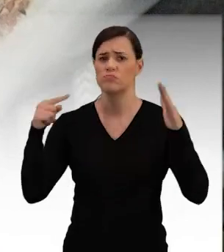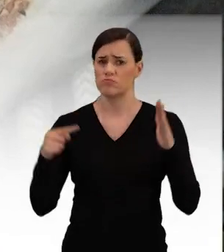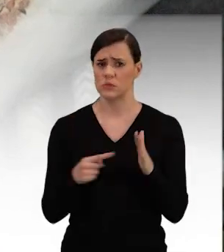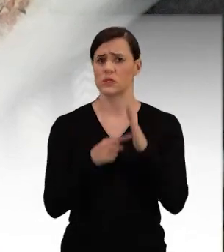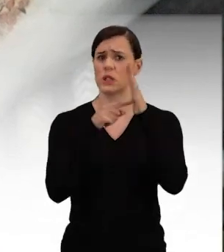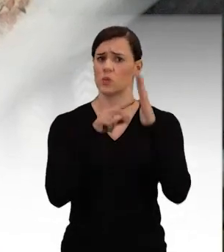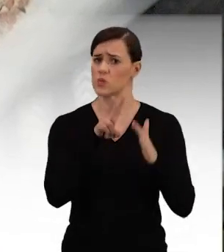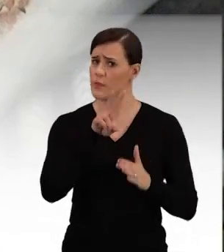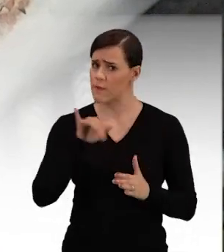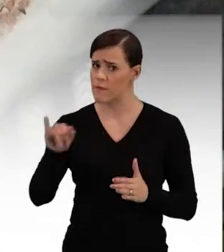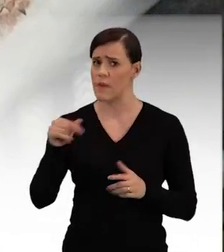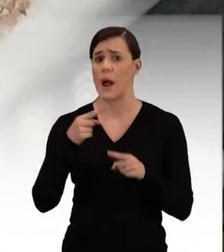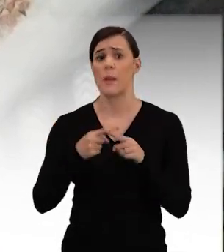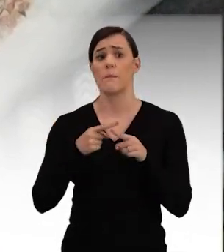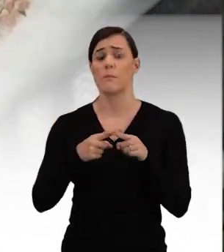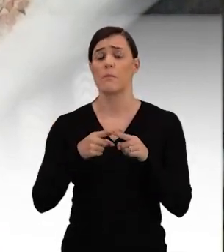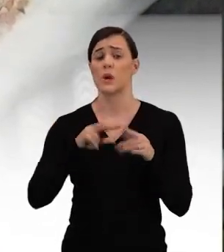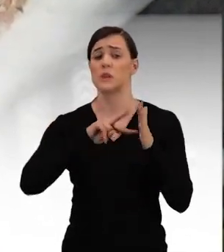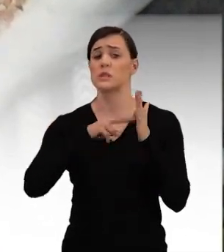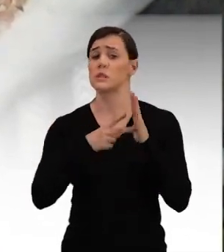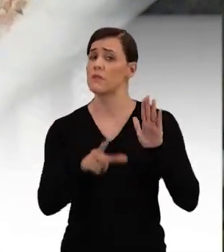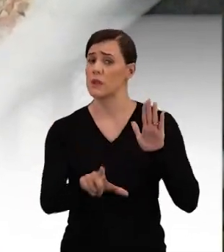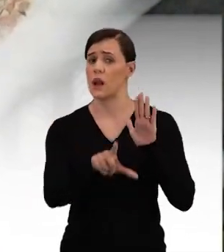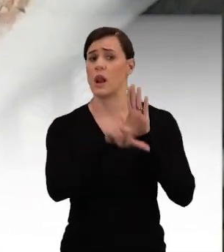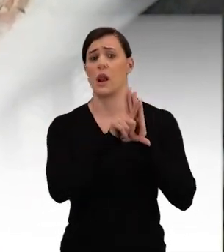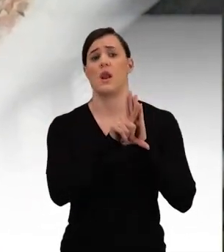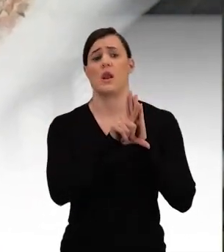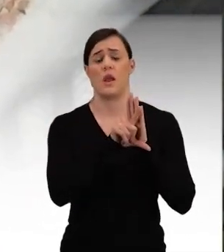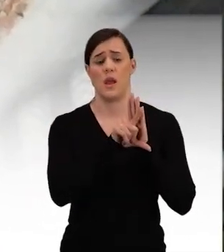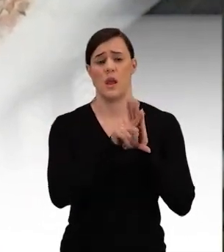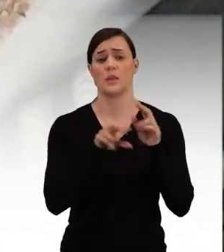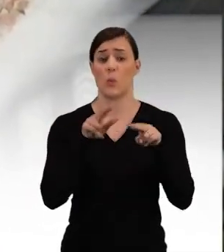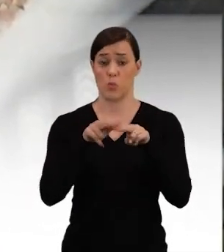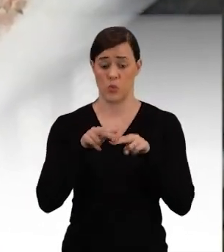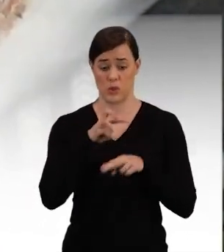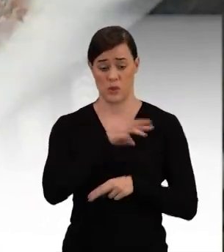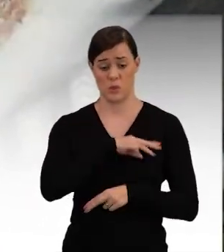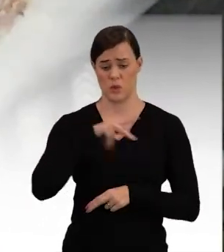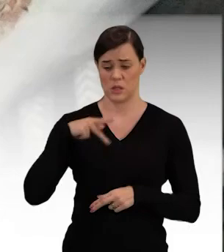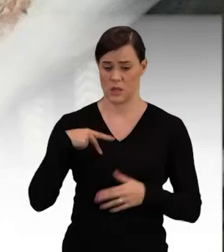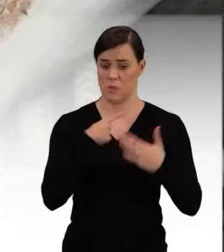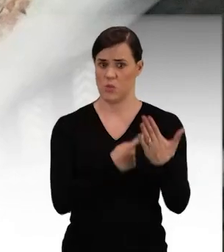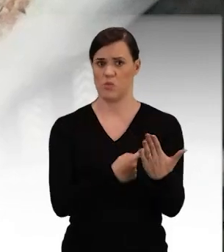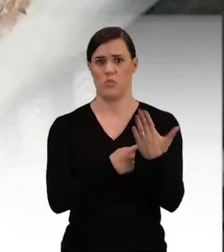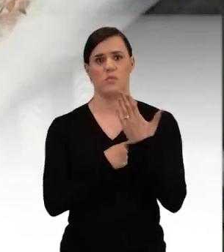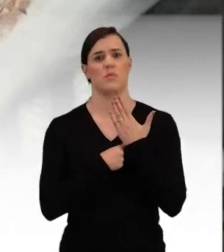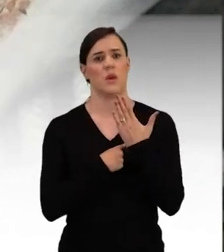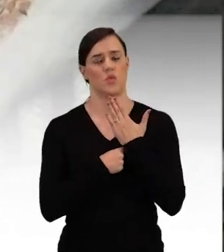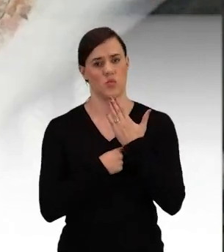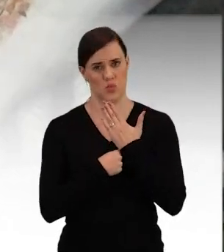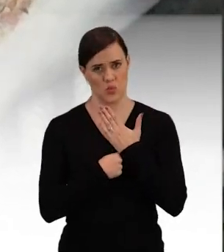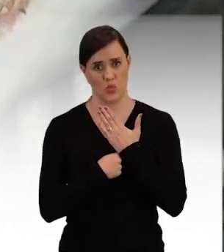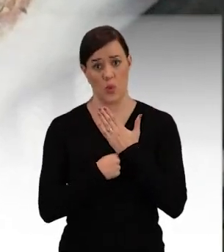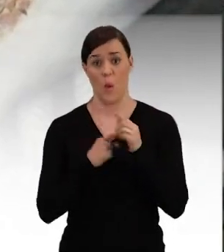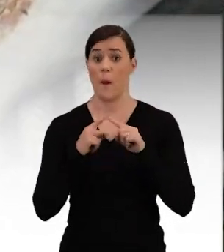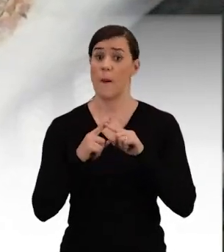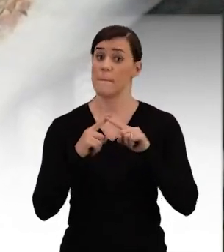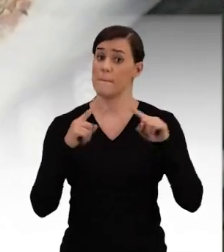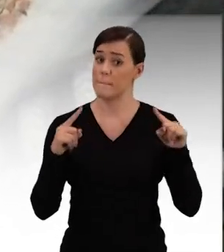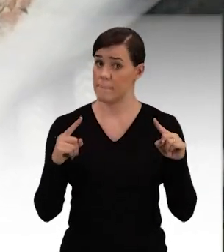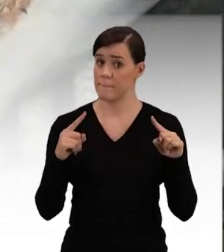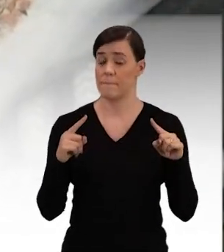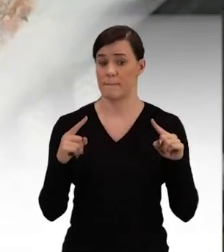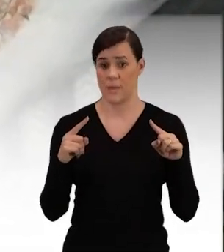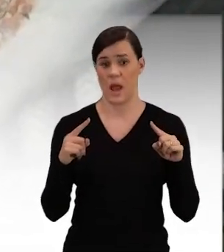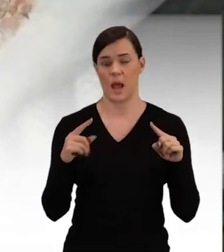denúncias, porque isso se chama legislar. Então, com isso, o Ministério Público me ajudou. Só que a